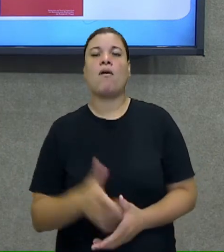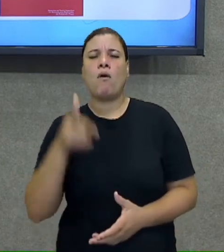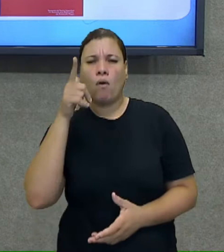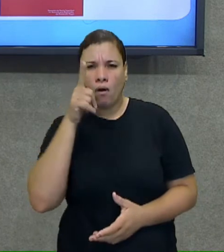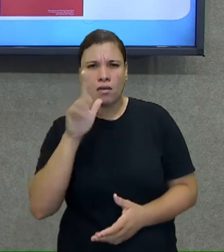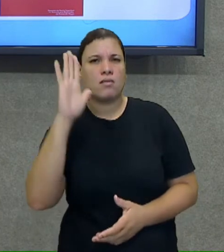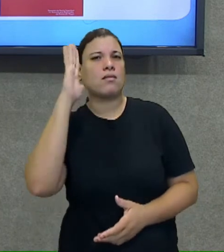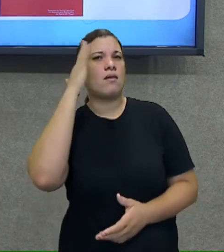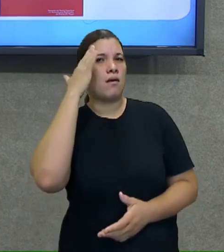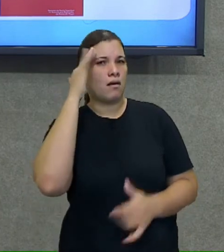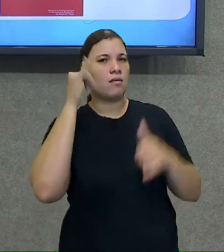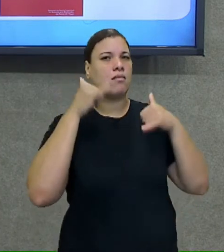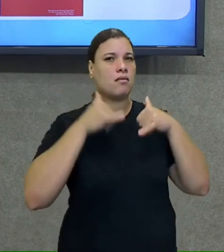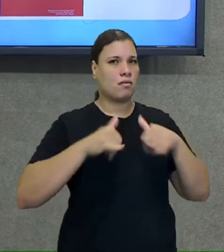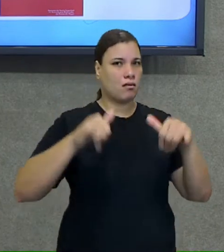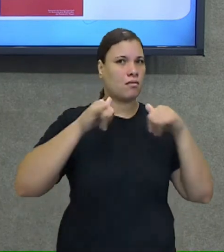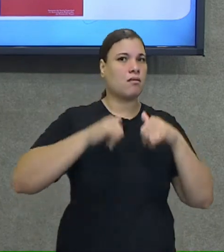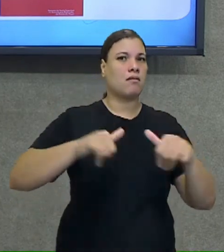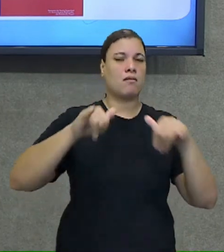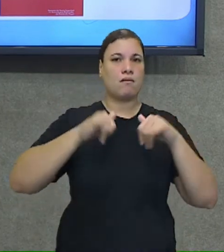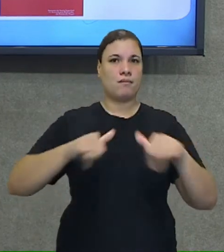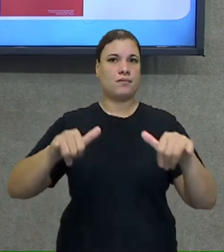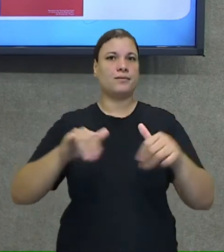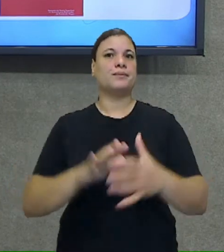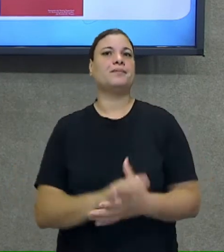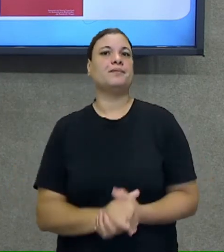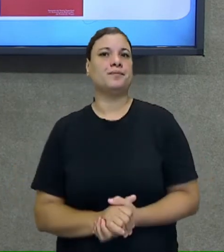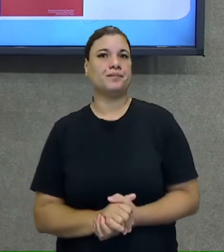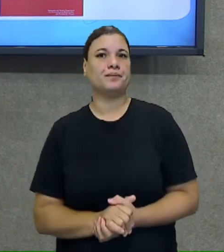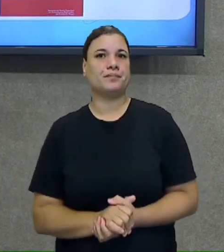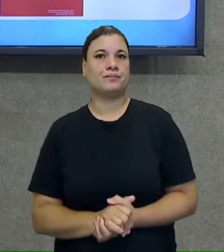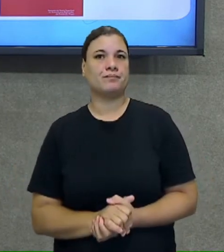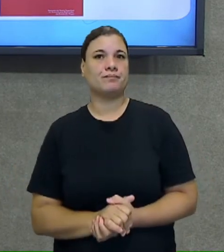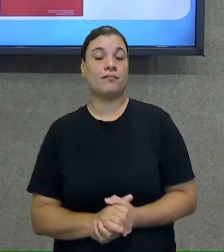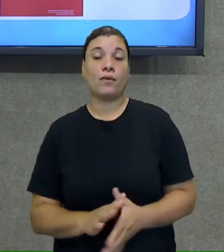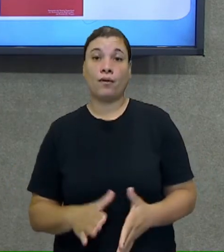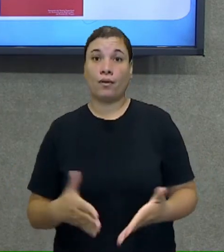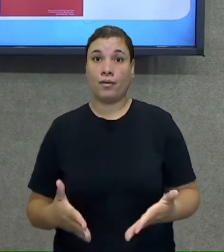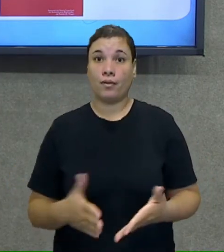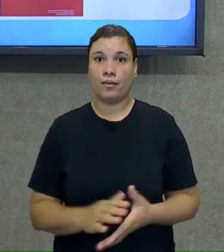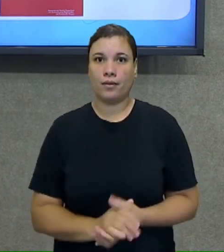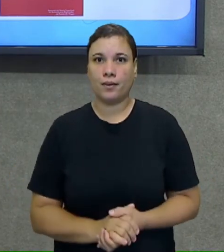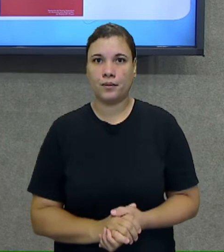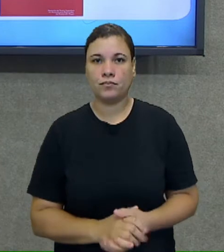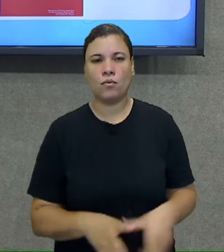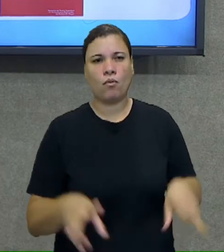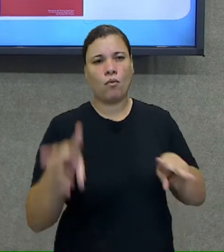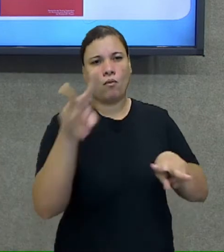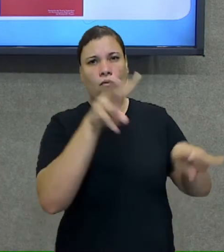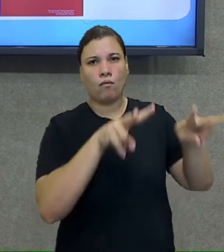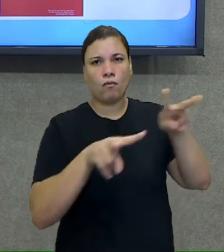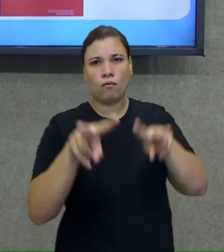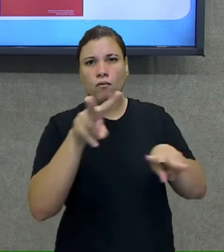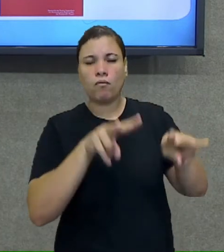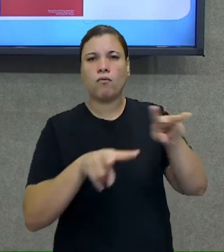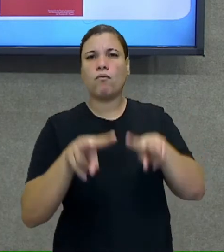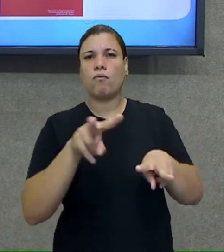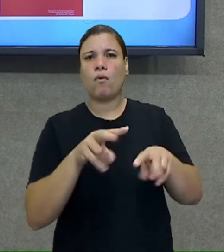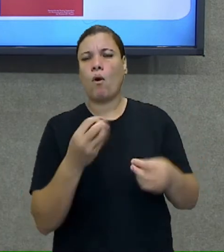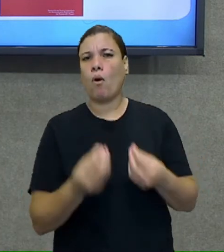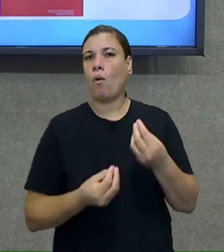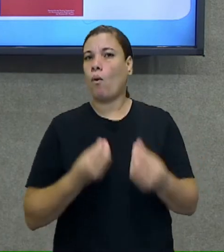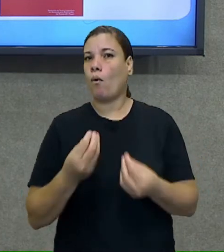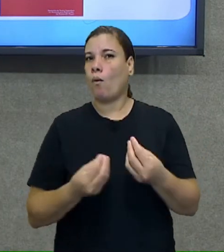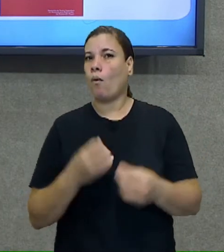outros. Aliás, para ser uma ferramenta visual, a apresentação gráfica do infográfico